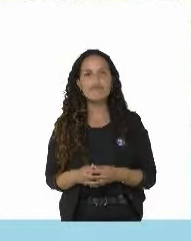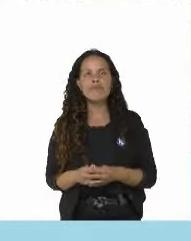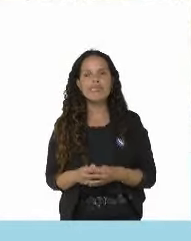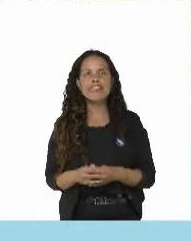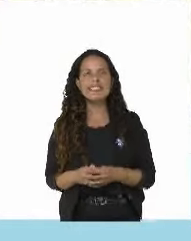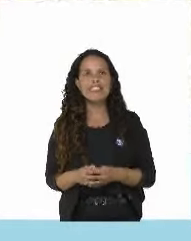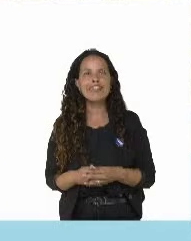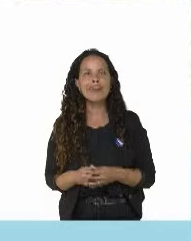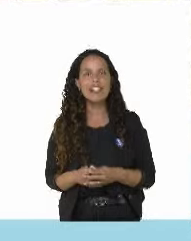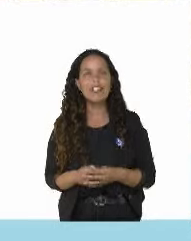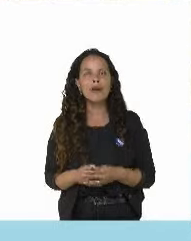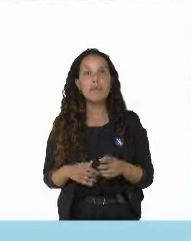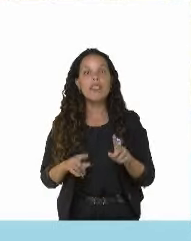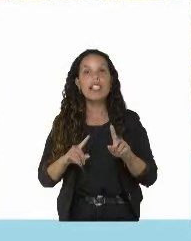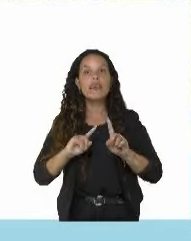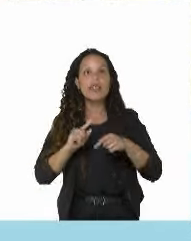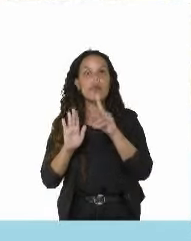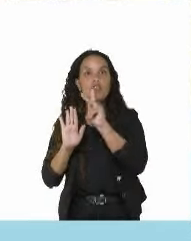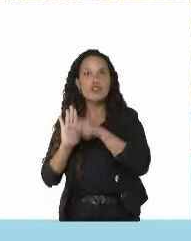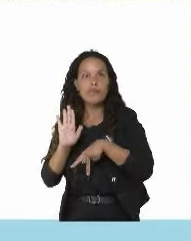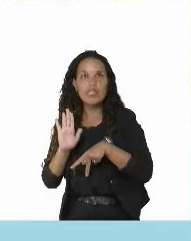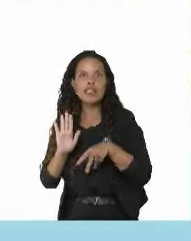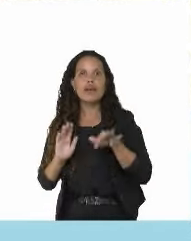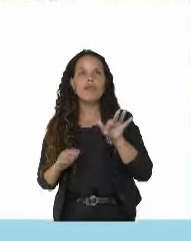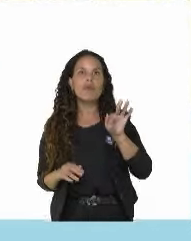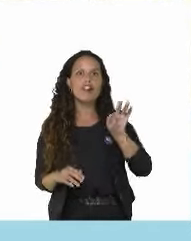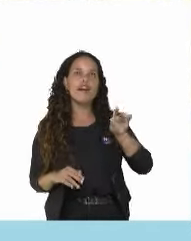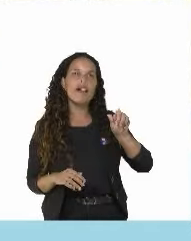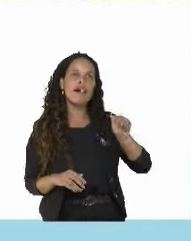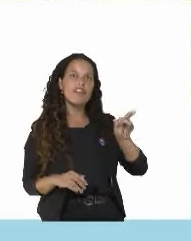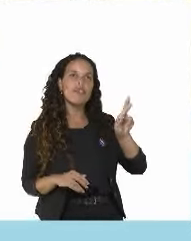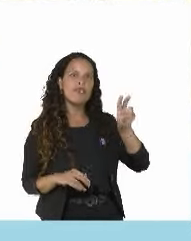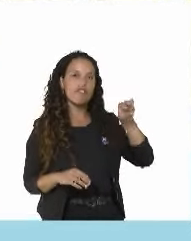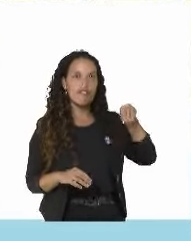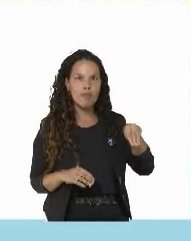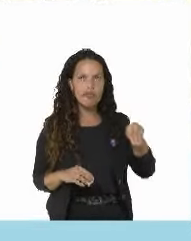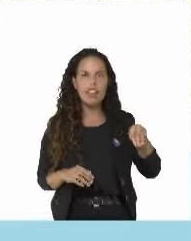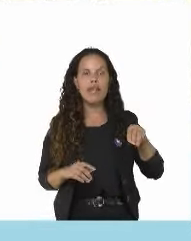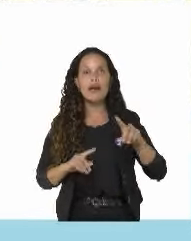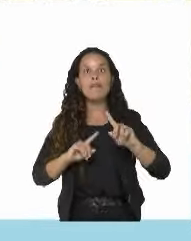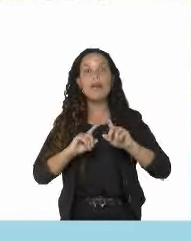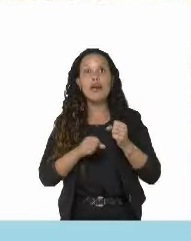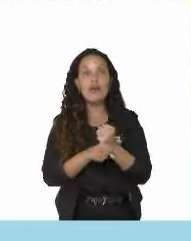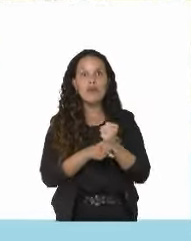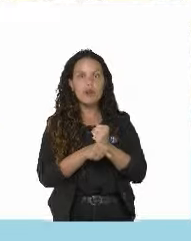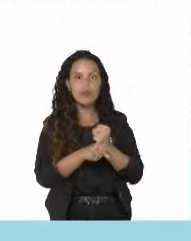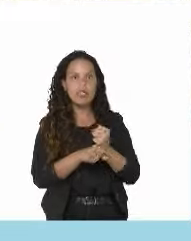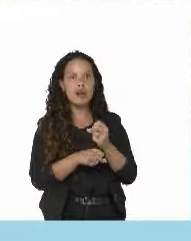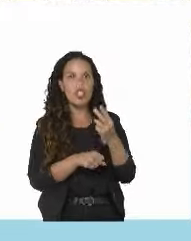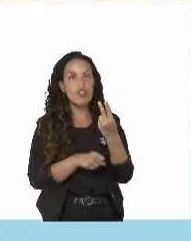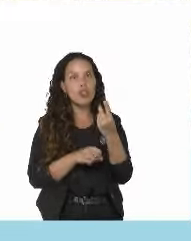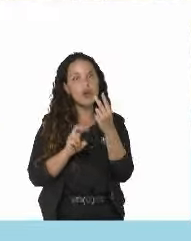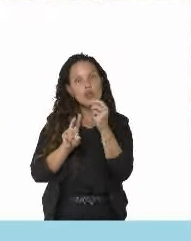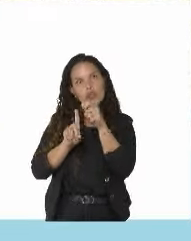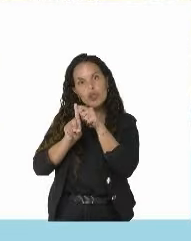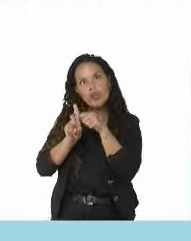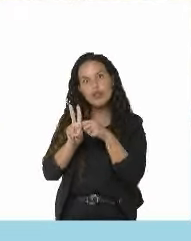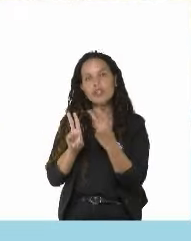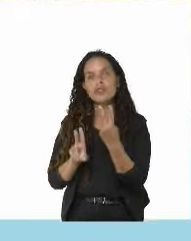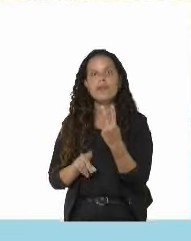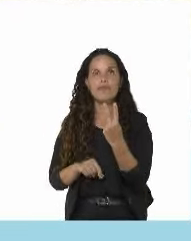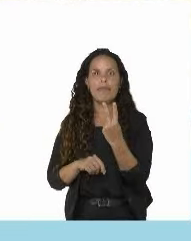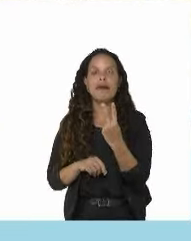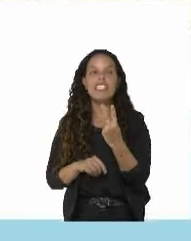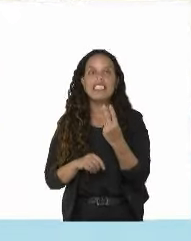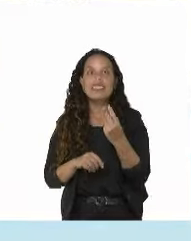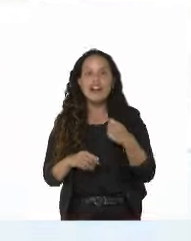E aqui foi um projeto que eu fiz para a Farm, eu estava trabalhando com inteligência artificial fazia 2 meses, e eu fiquei super insegura